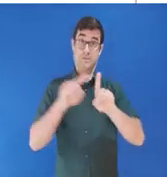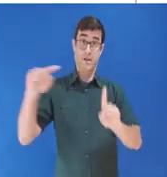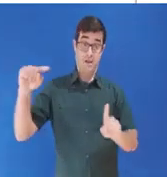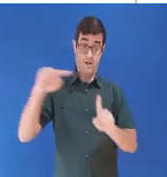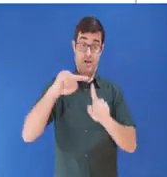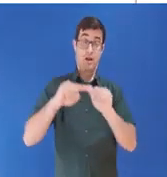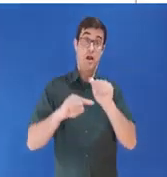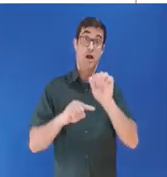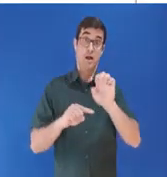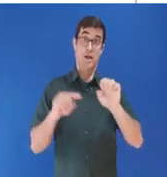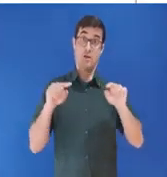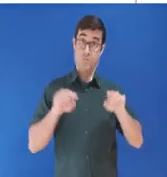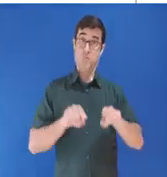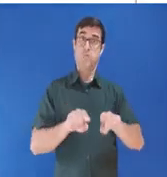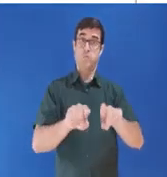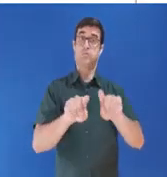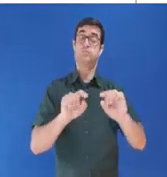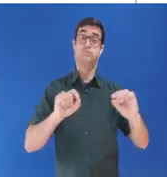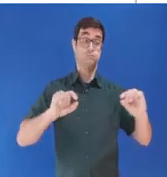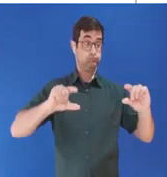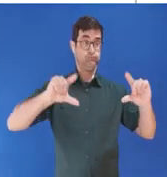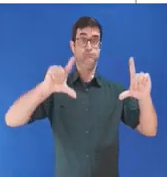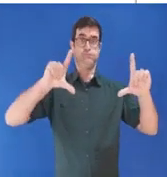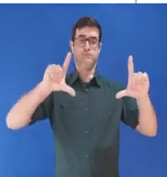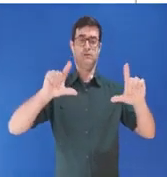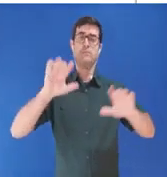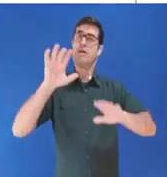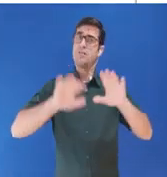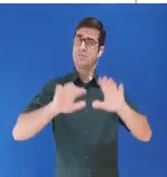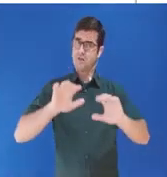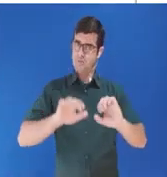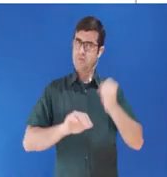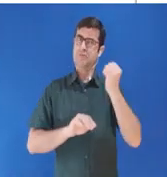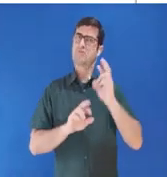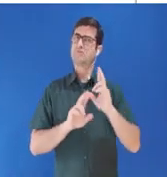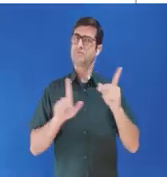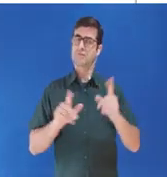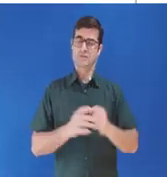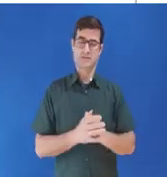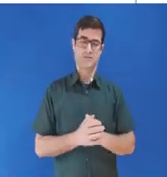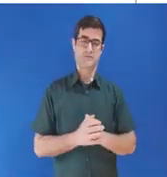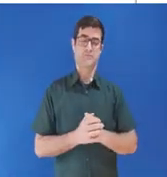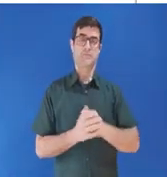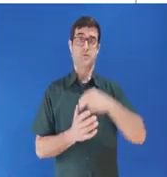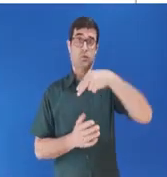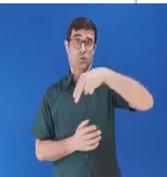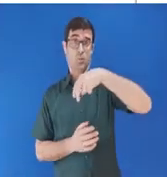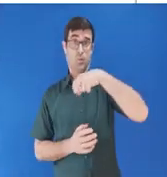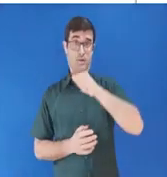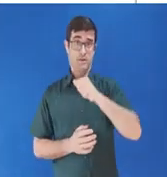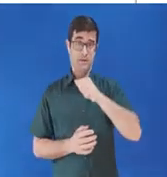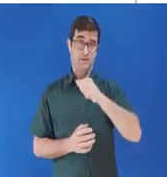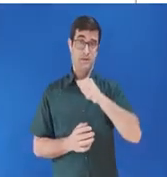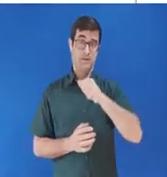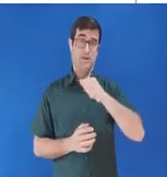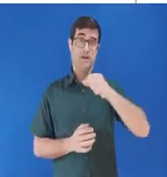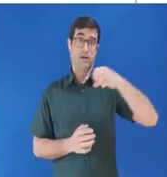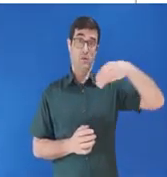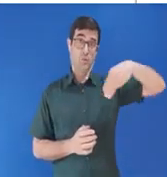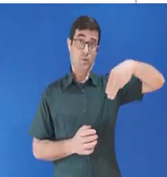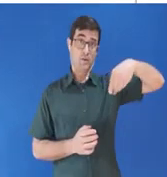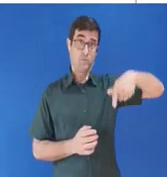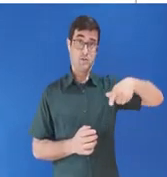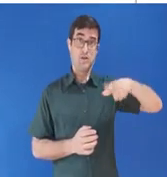mas tem alguns aqui que quebram isso. Por exemplo, do sódio para o magnésio existe uma redução, depois começa a aumentar de